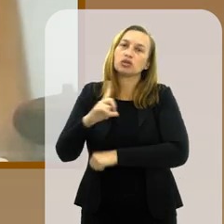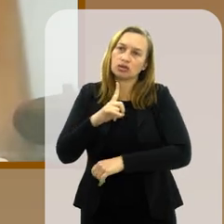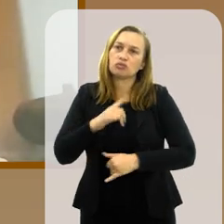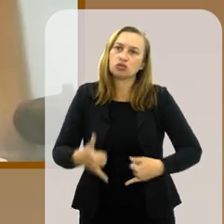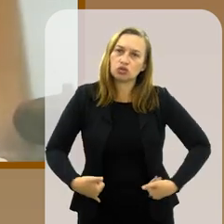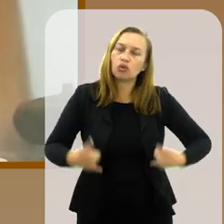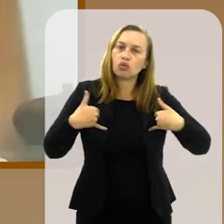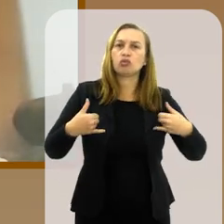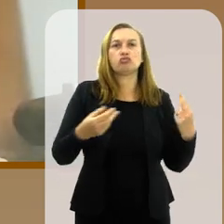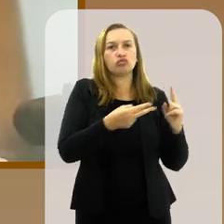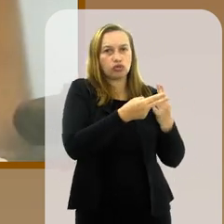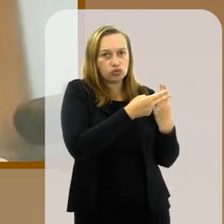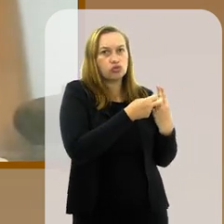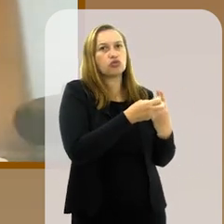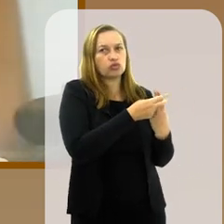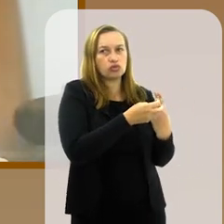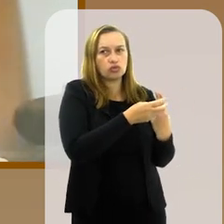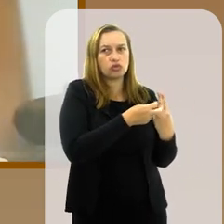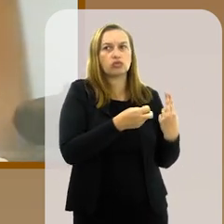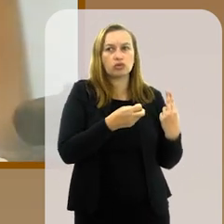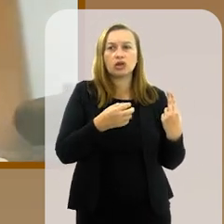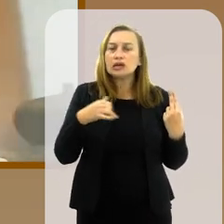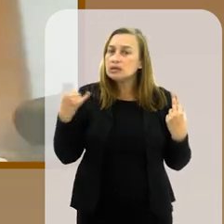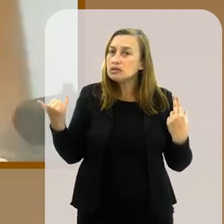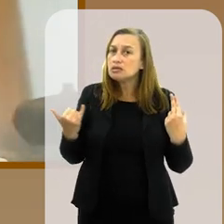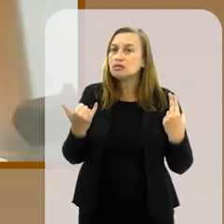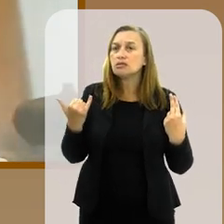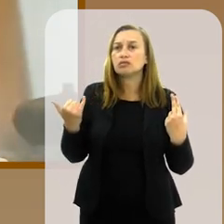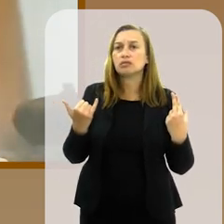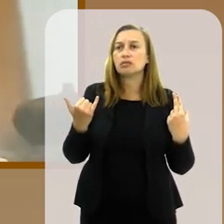tenhamos orgulho do nosso SUS. Ele é